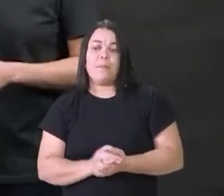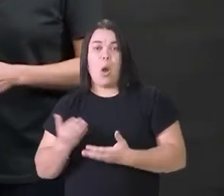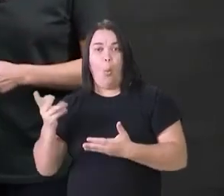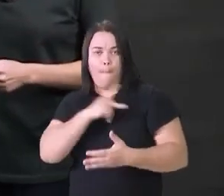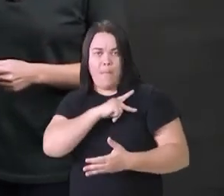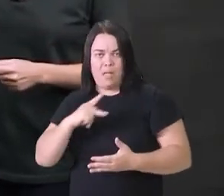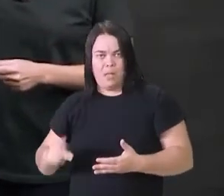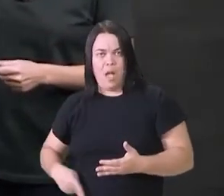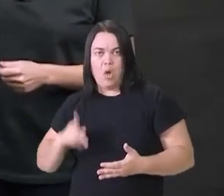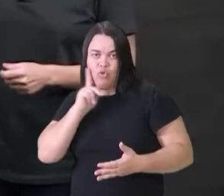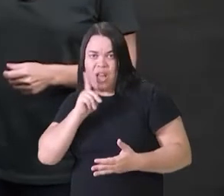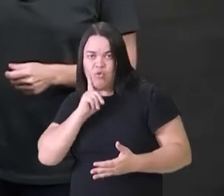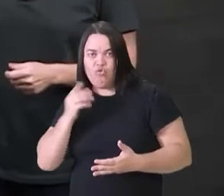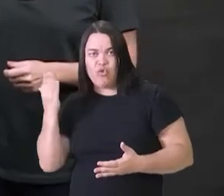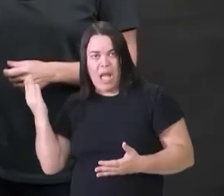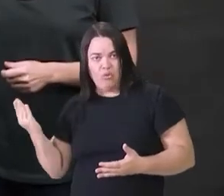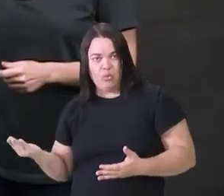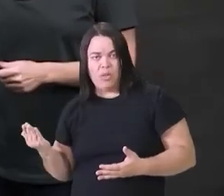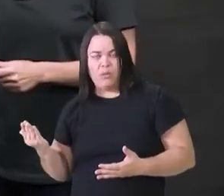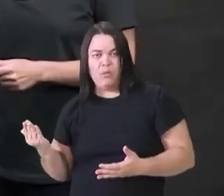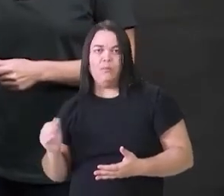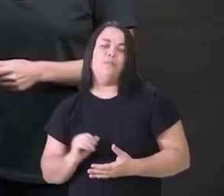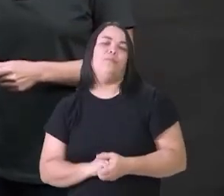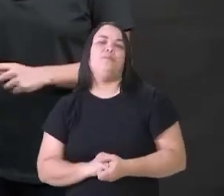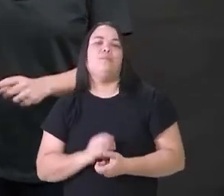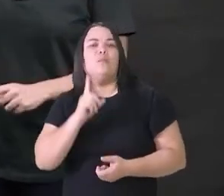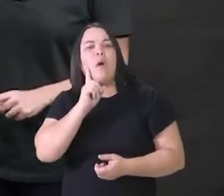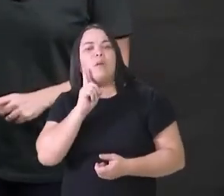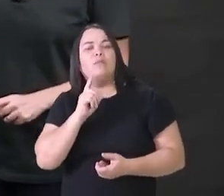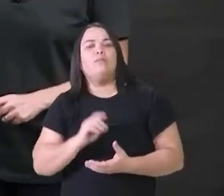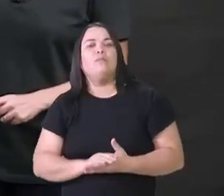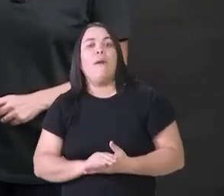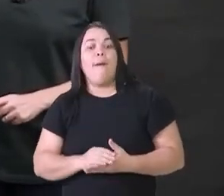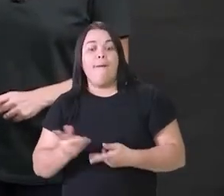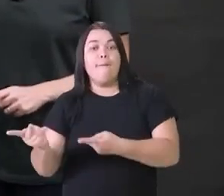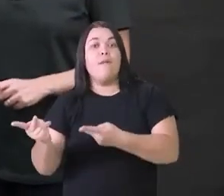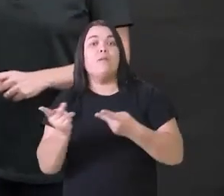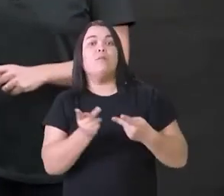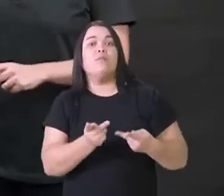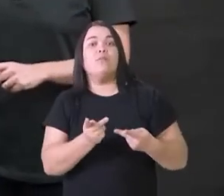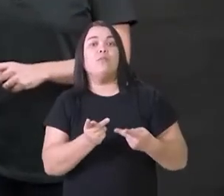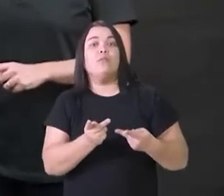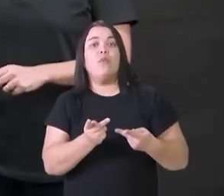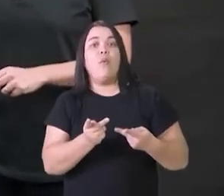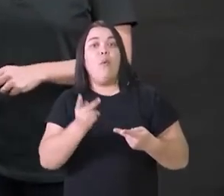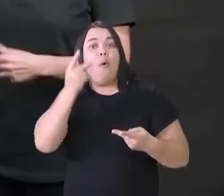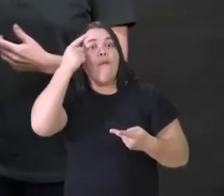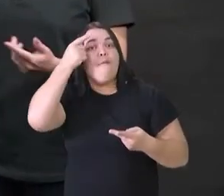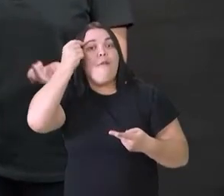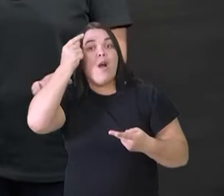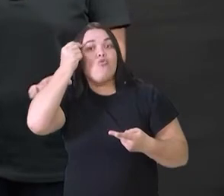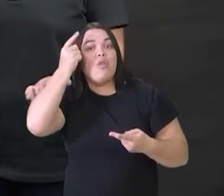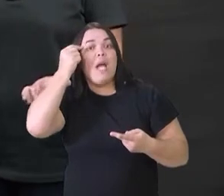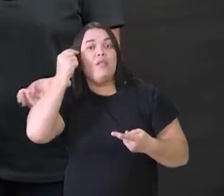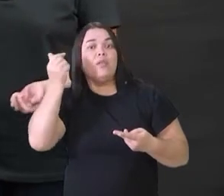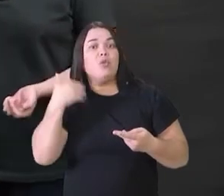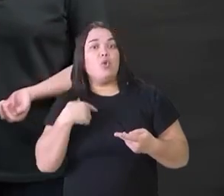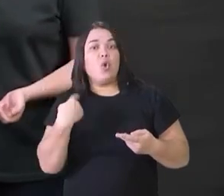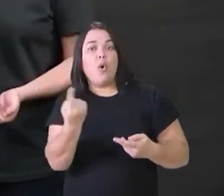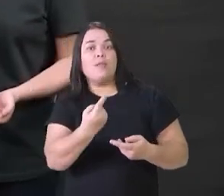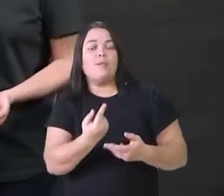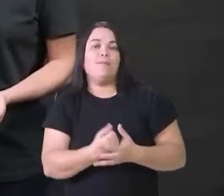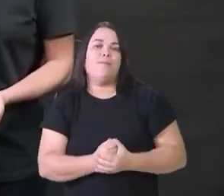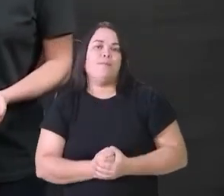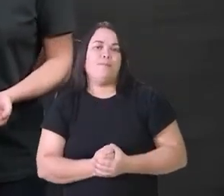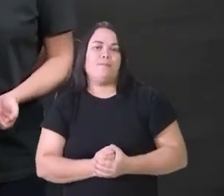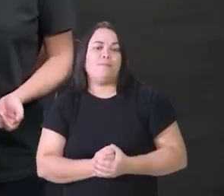Barack Obama, presidente dos Estados Unidos, visitou nossa faculdade, nossa universidade.